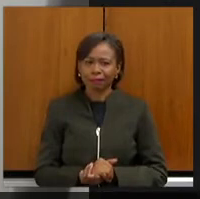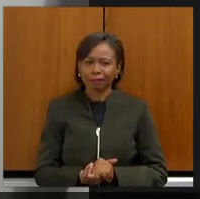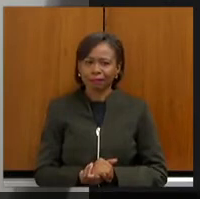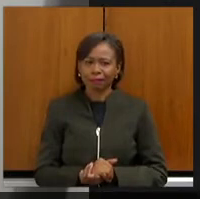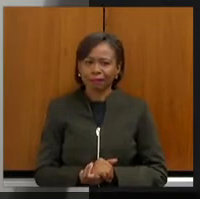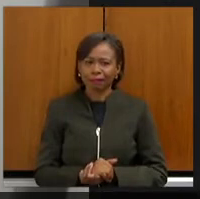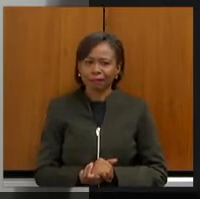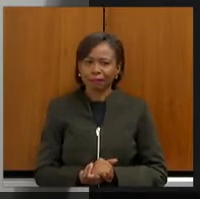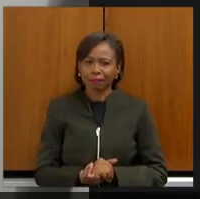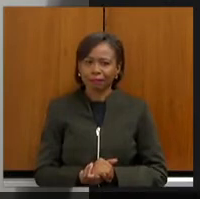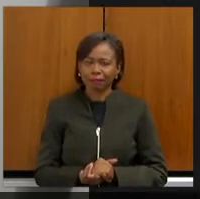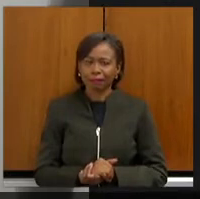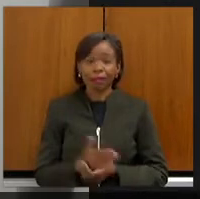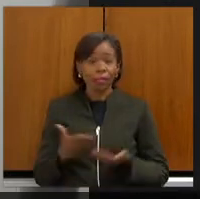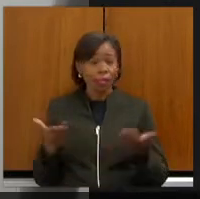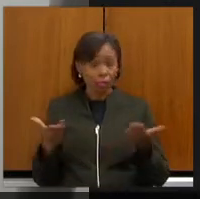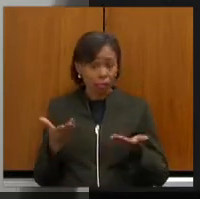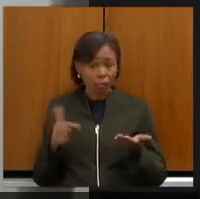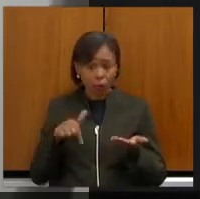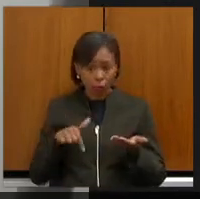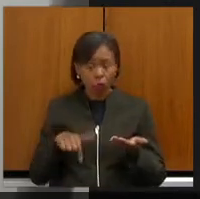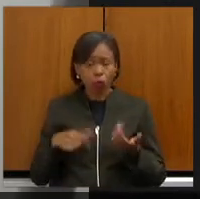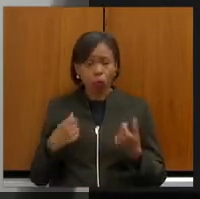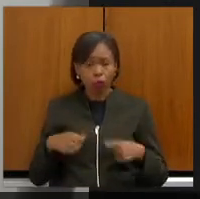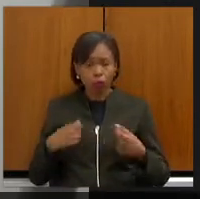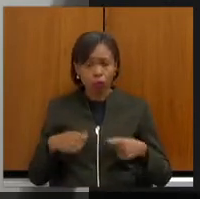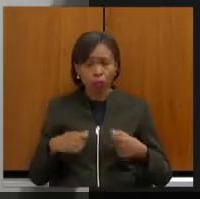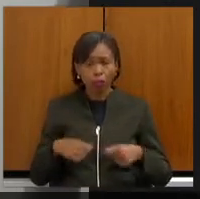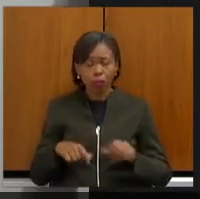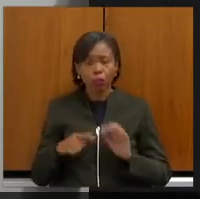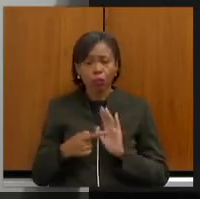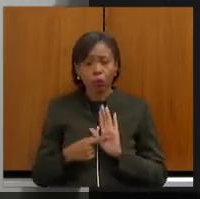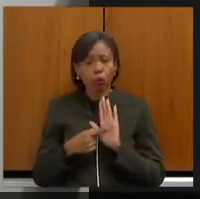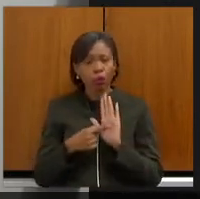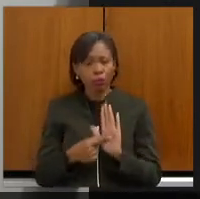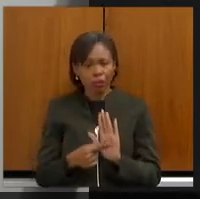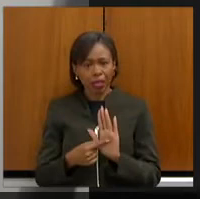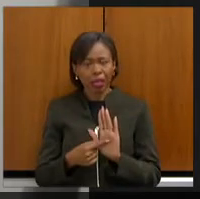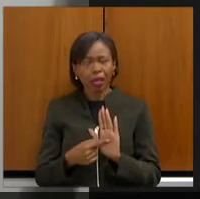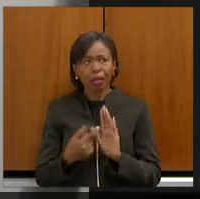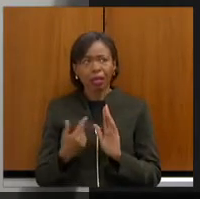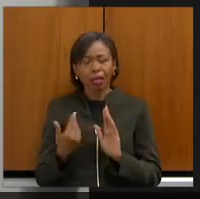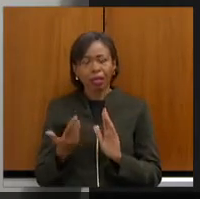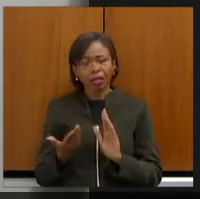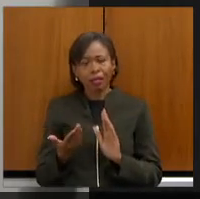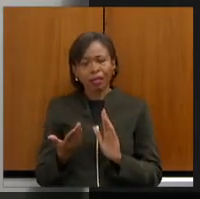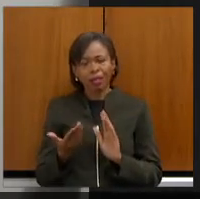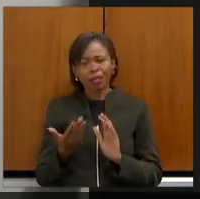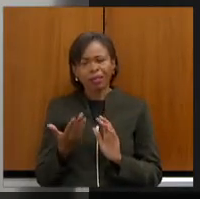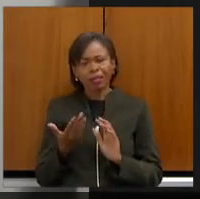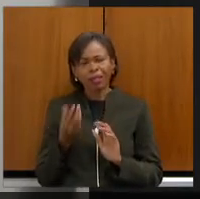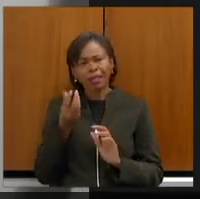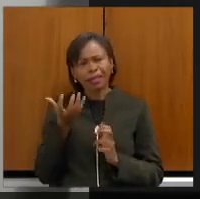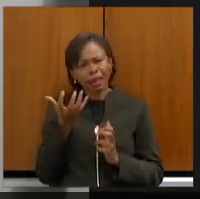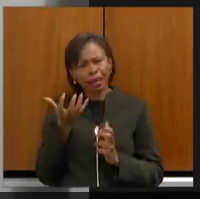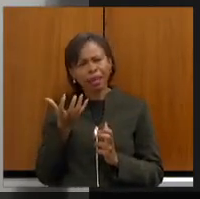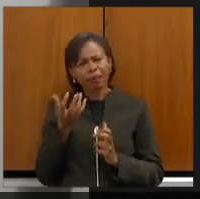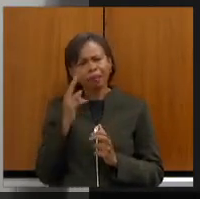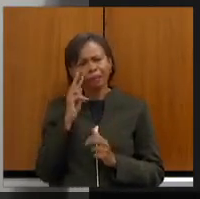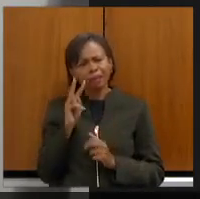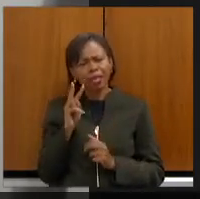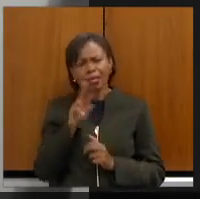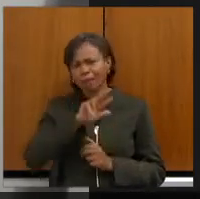posso deixar de nesse momento trazer que espero velas várias das mulheres